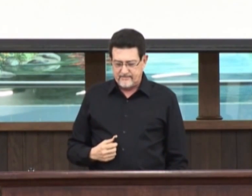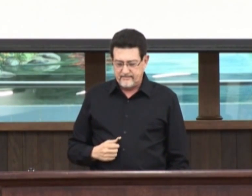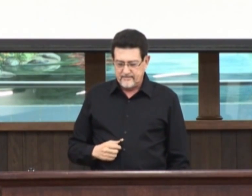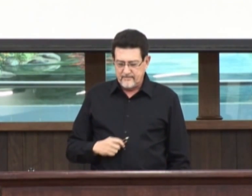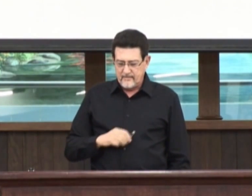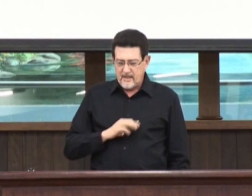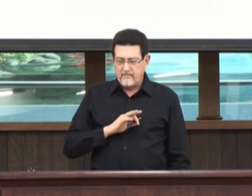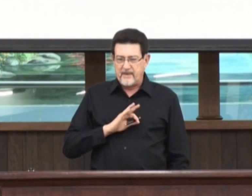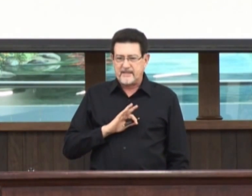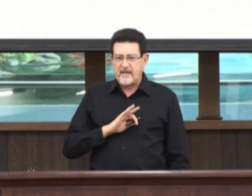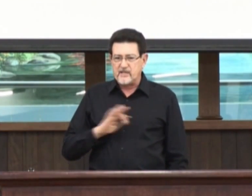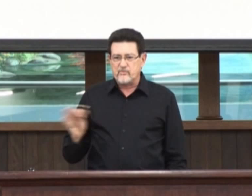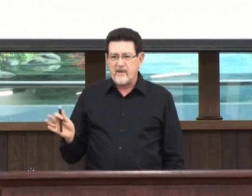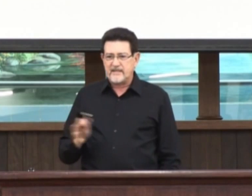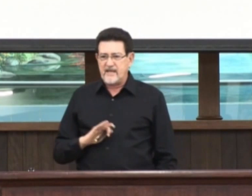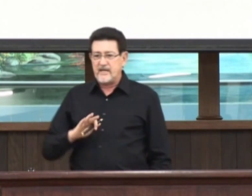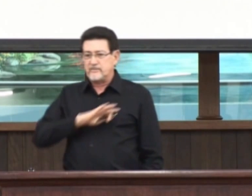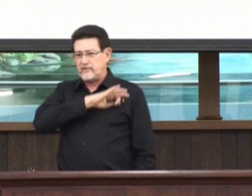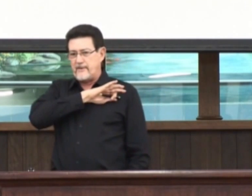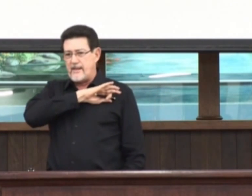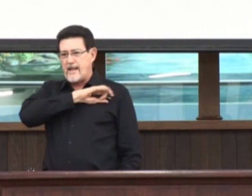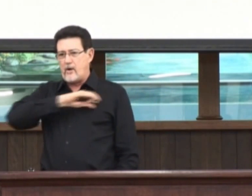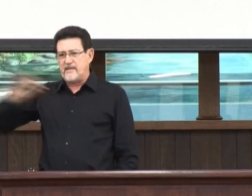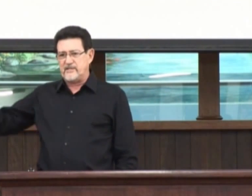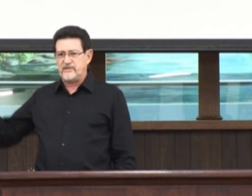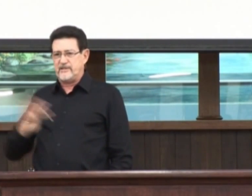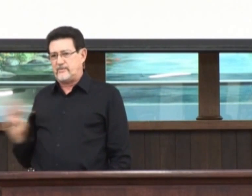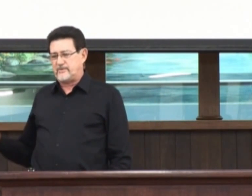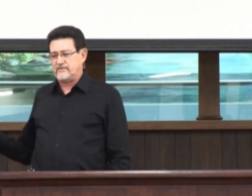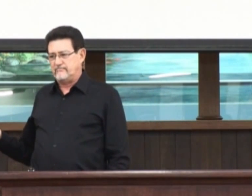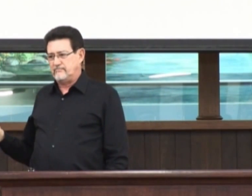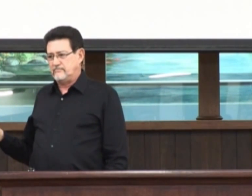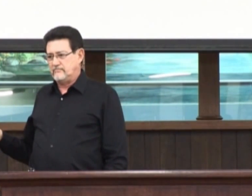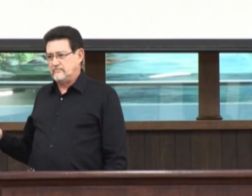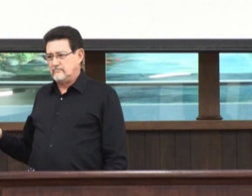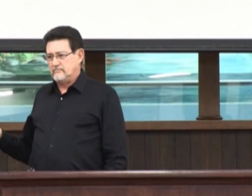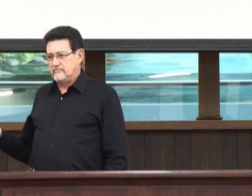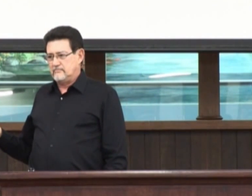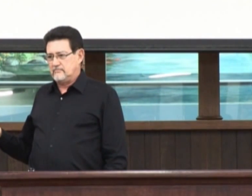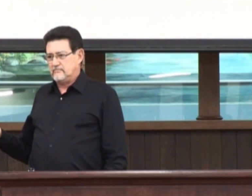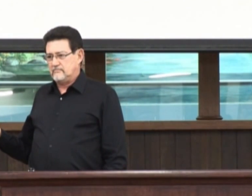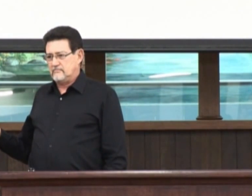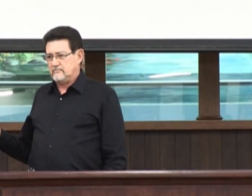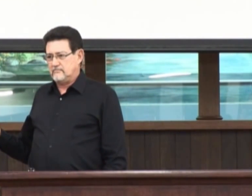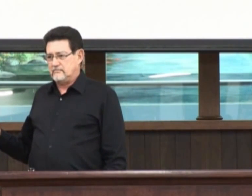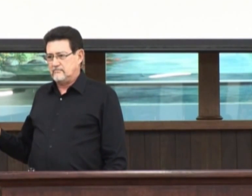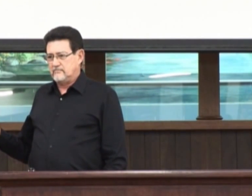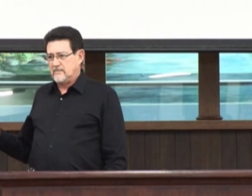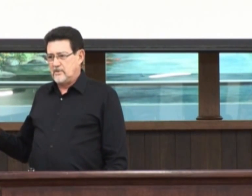transcenda. Panteísmo, materialismo. Não existe Deus.